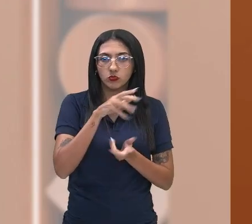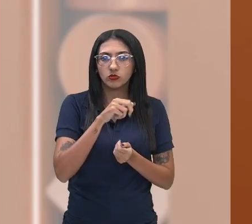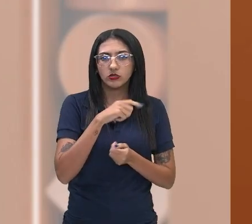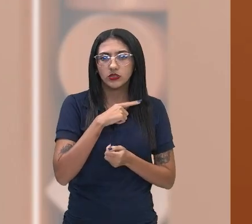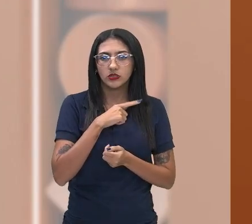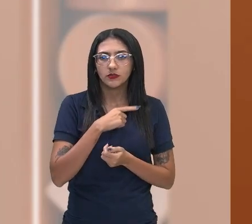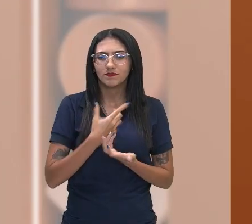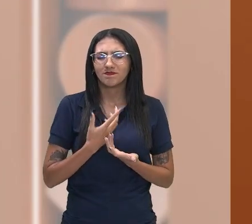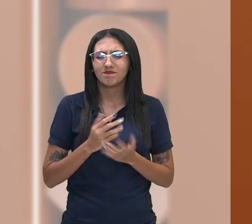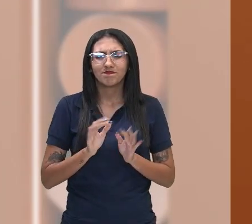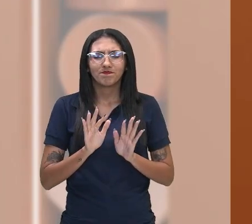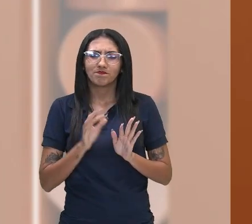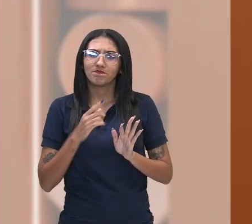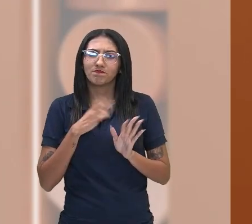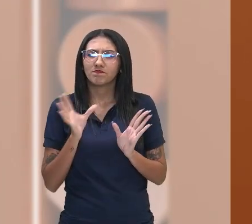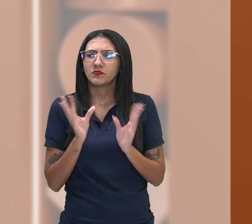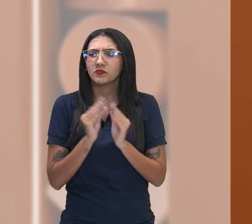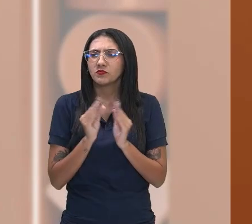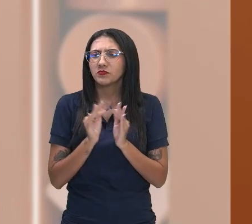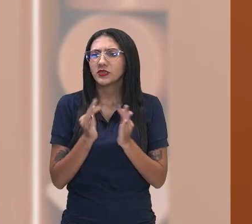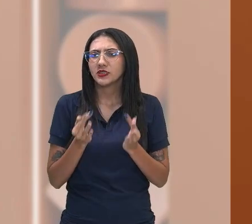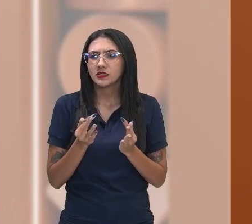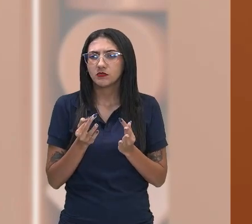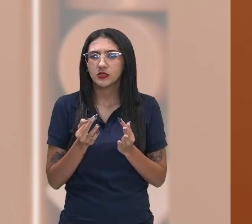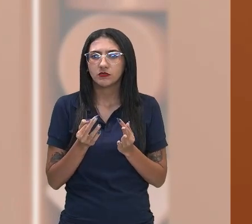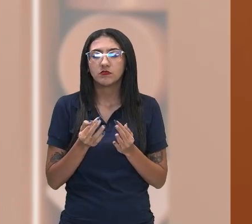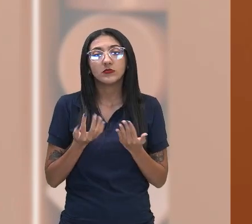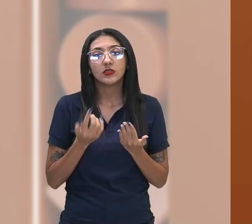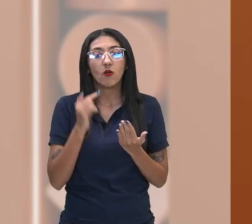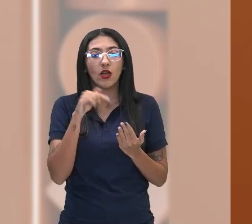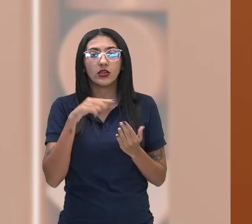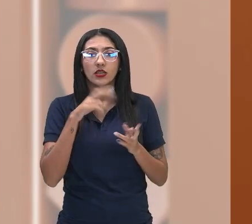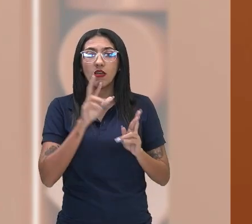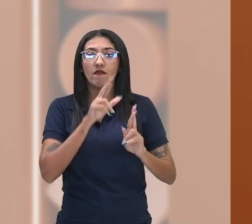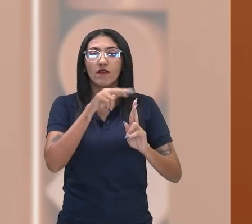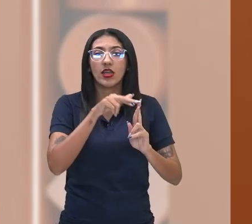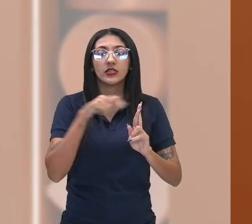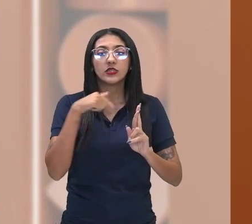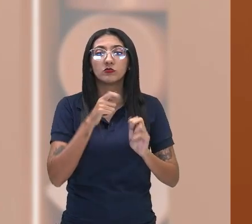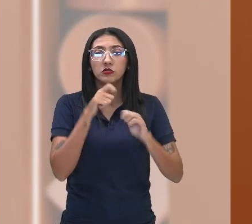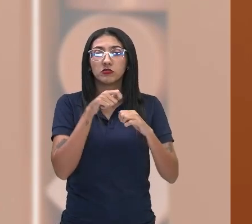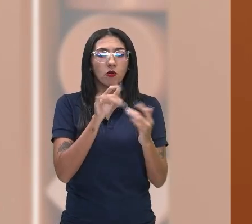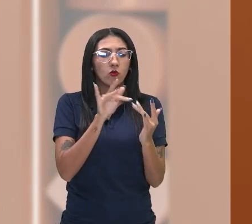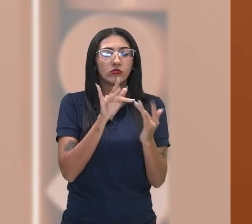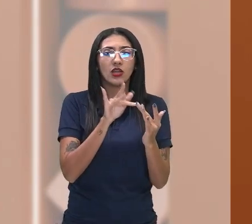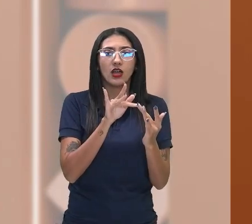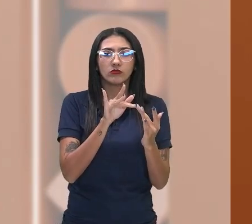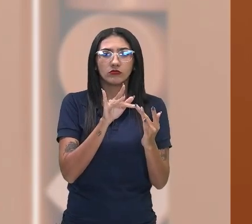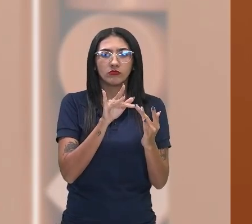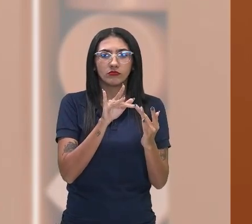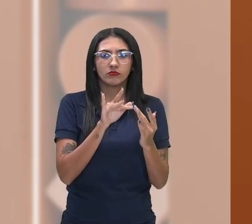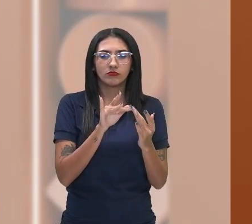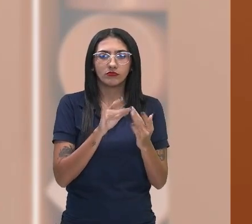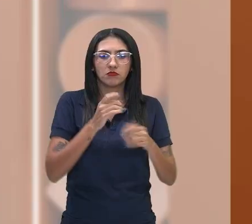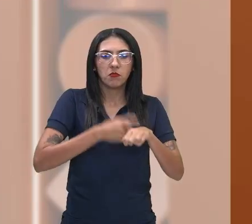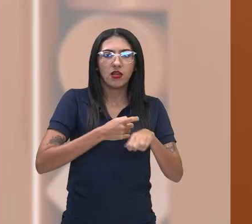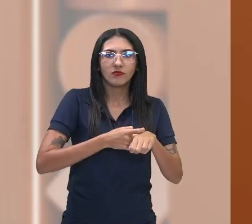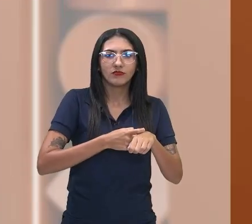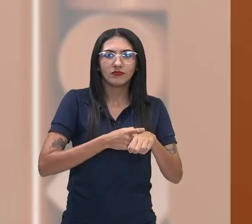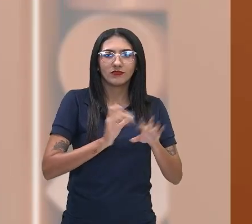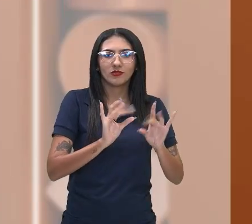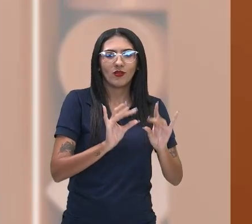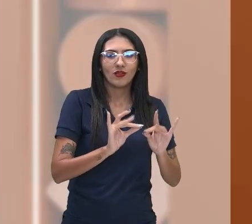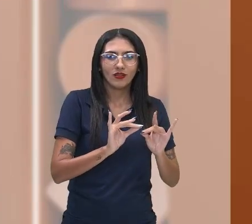ser mais simples, nas fontes materiais, você pode tocá-las. E nas